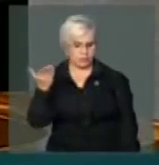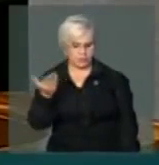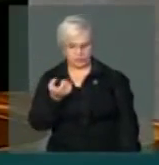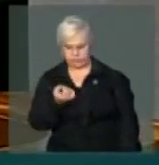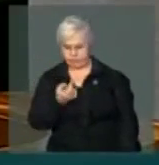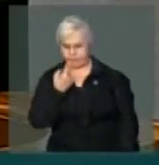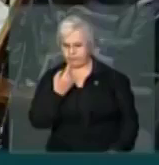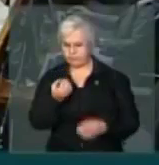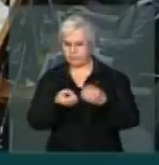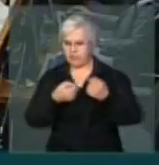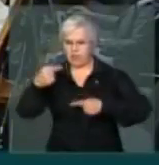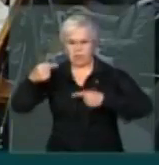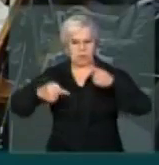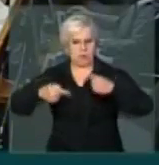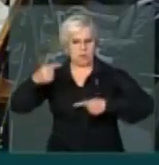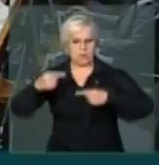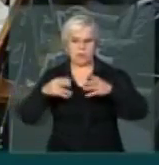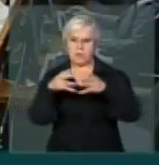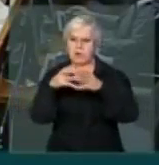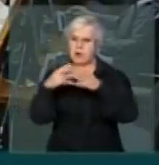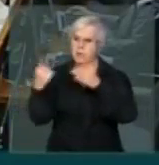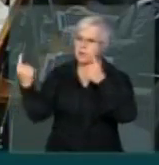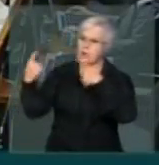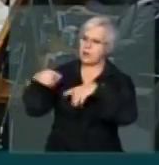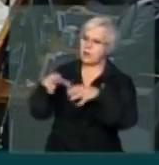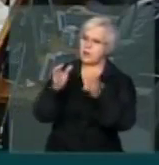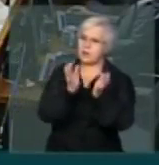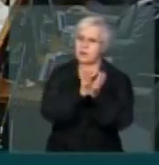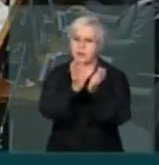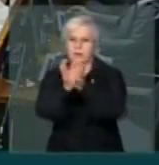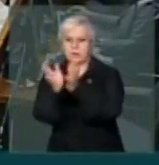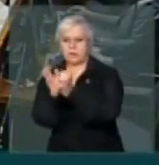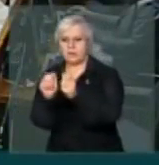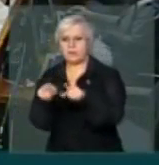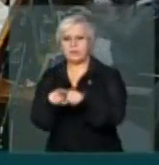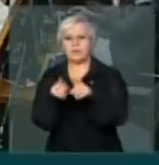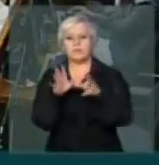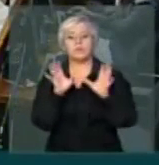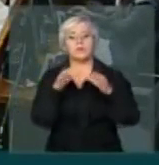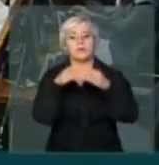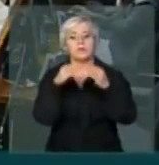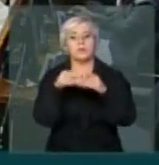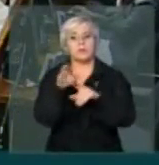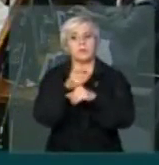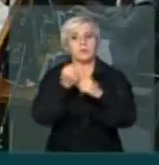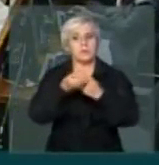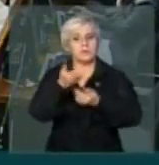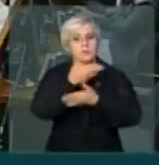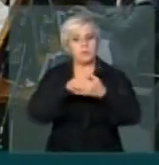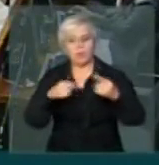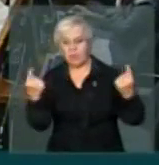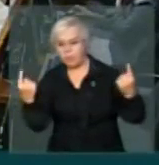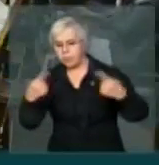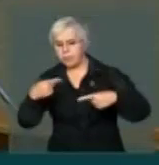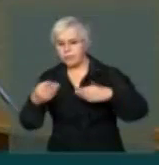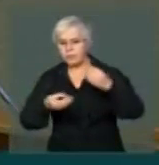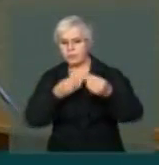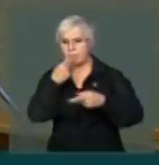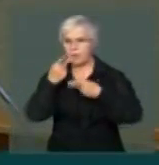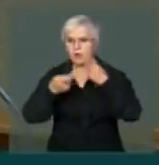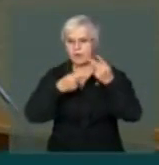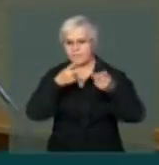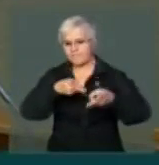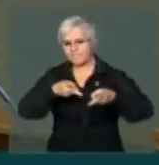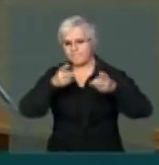o acirramento por parte das oposições políticas partidárias e segmentos tradicionais da sociedade quando se